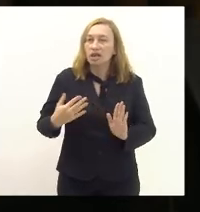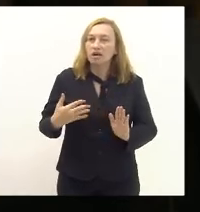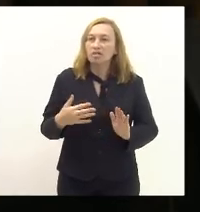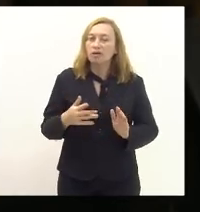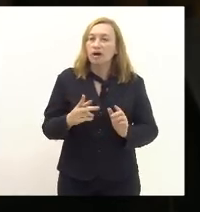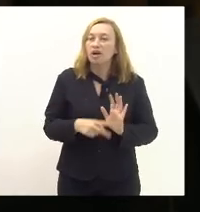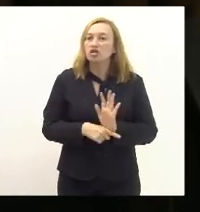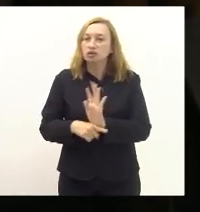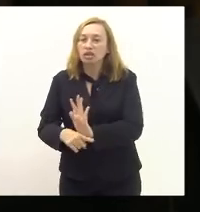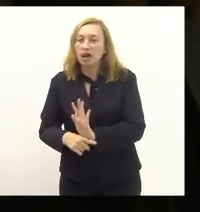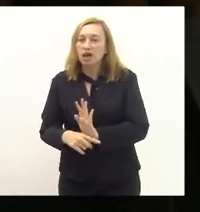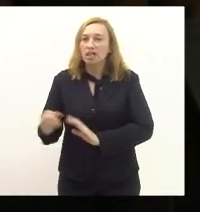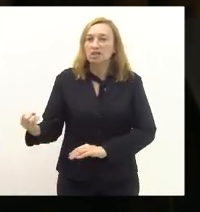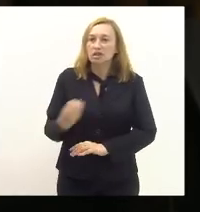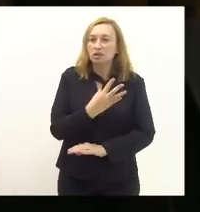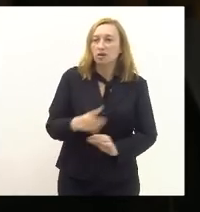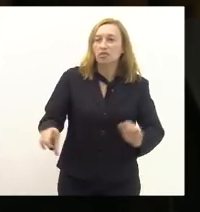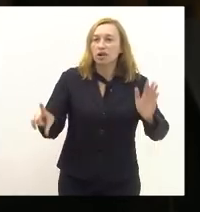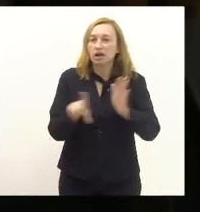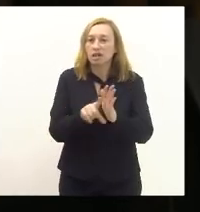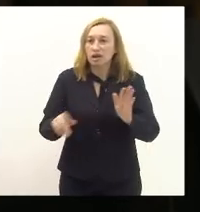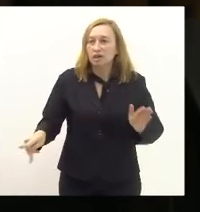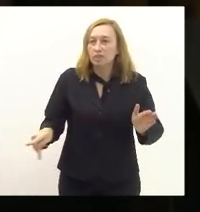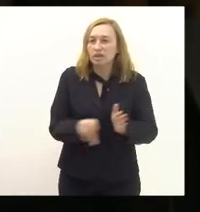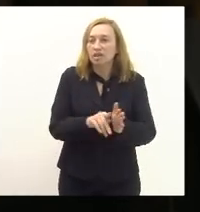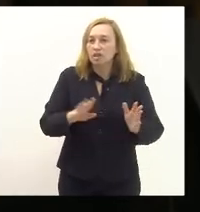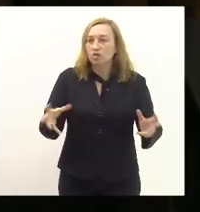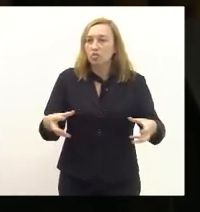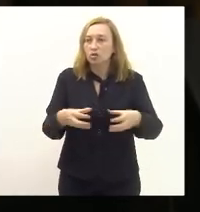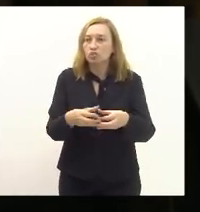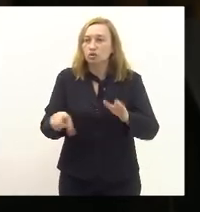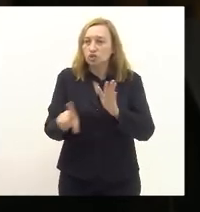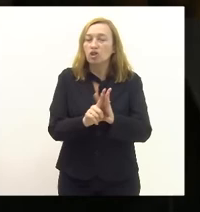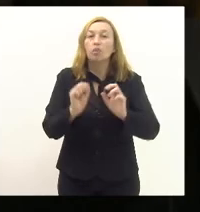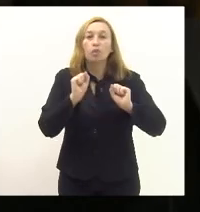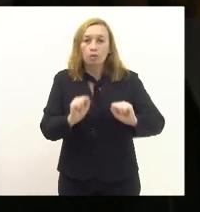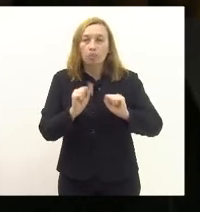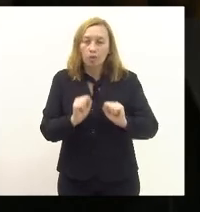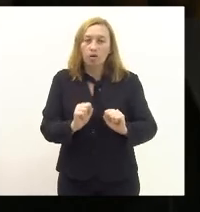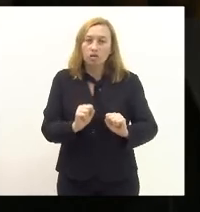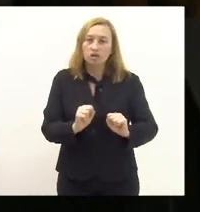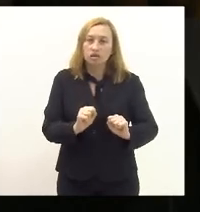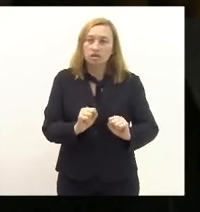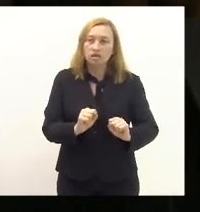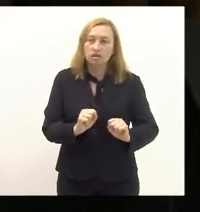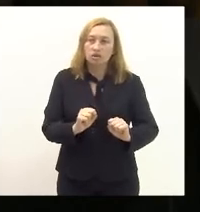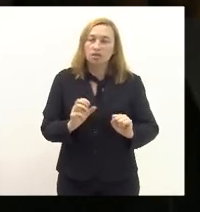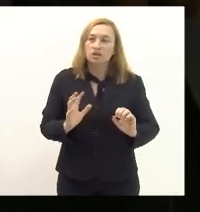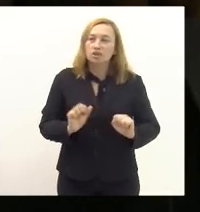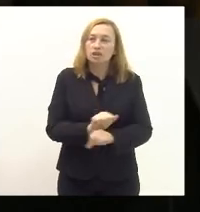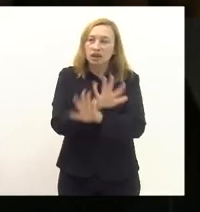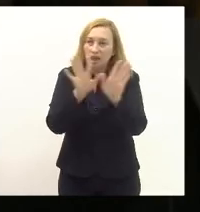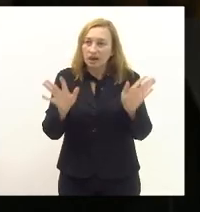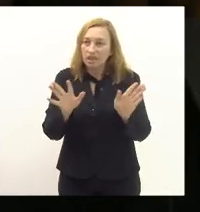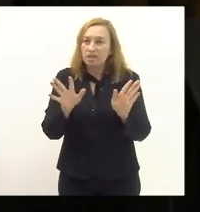ajudar nessa nova legislação, que faz parte de um conjunto de leis que podem vir a dar uma maior clareza e uma